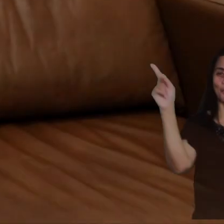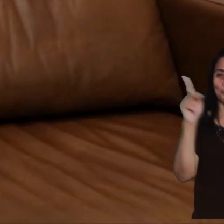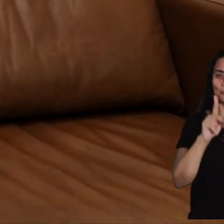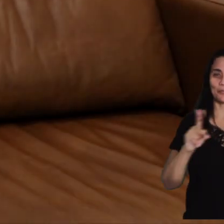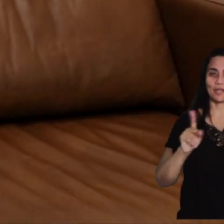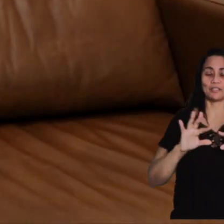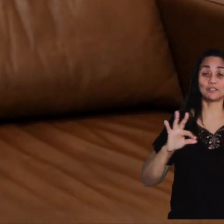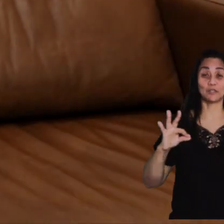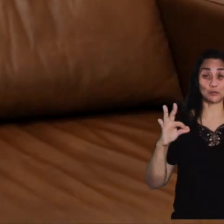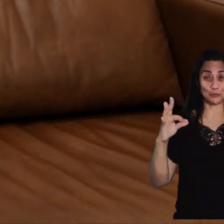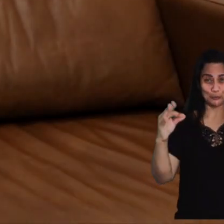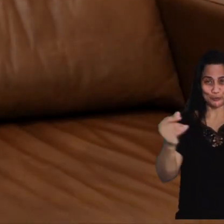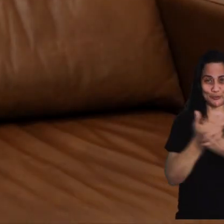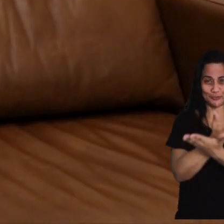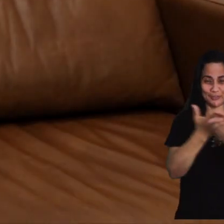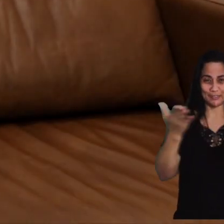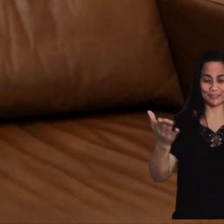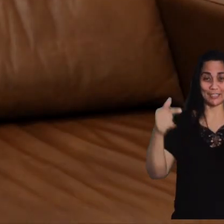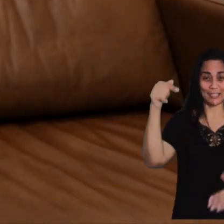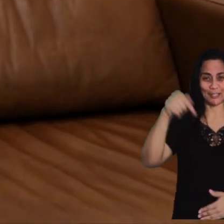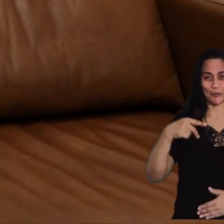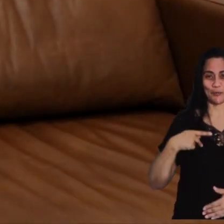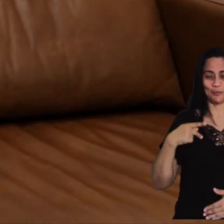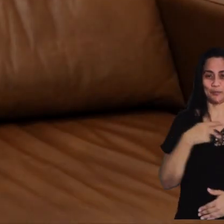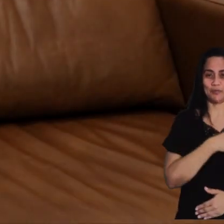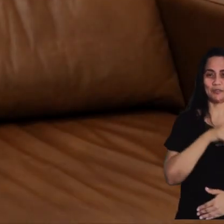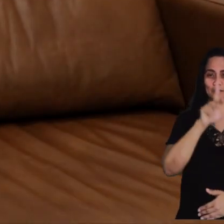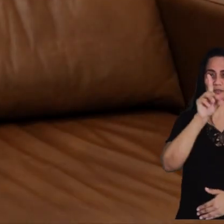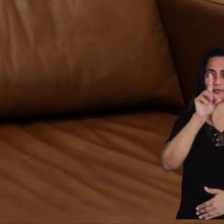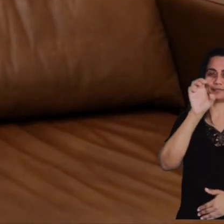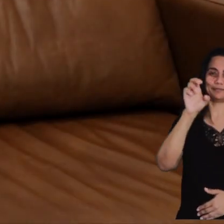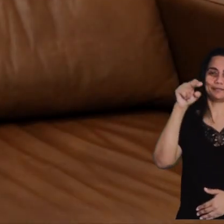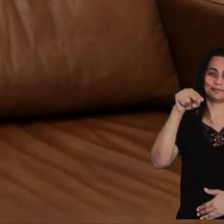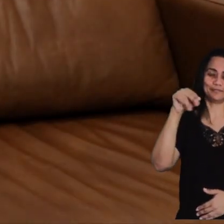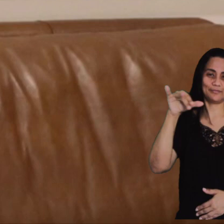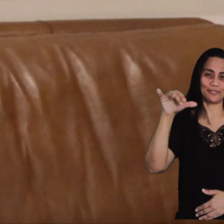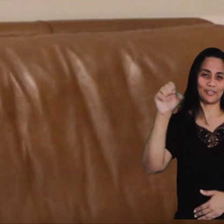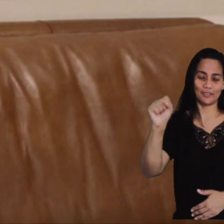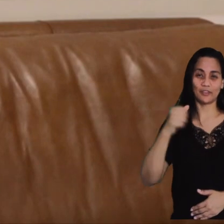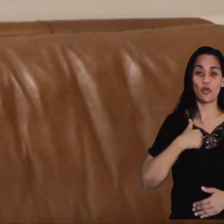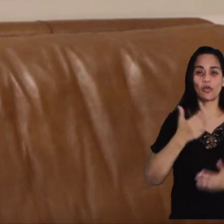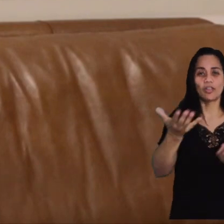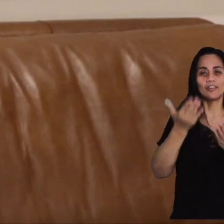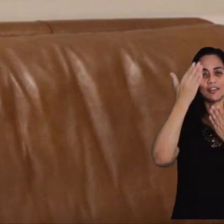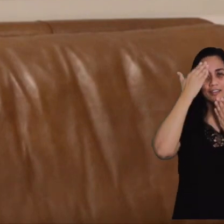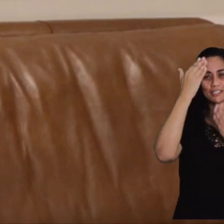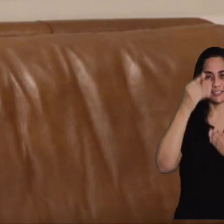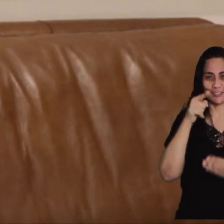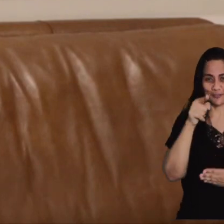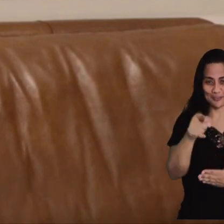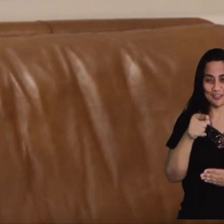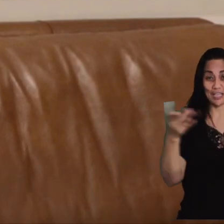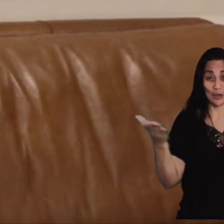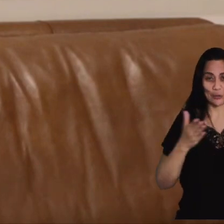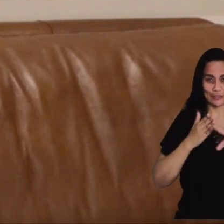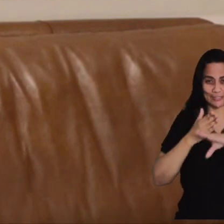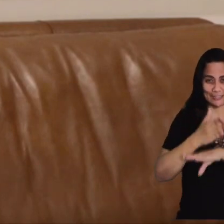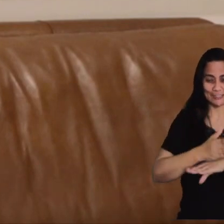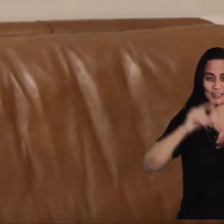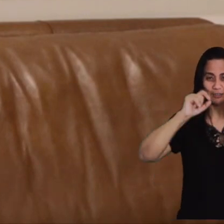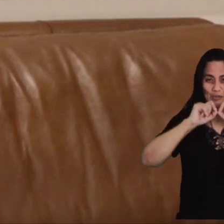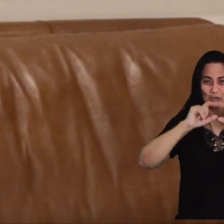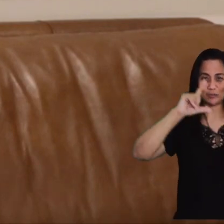Olá, paz a todos. Aqui é o pastor Denis Marcelino, da Rich Assembly of God. Eu quero agradecer a você que está